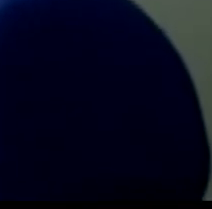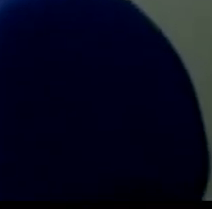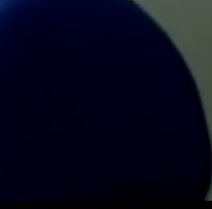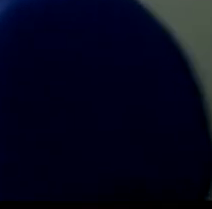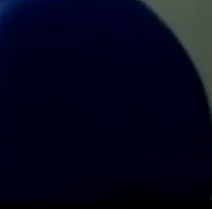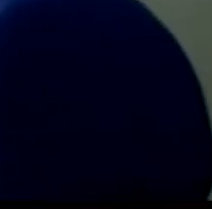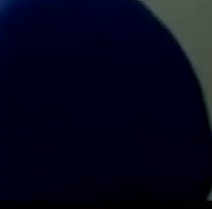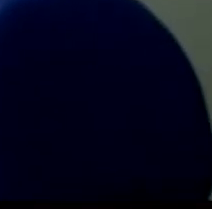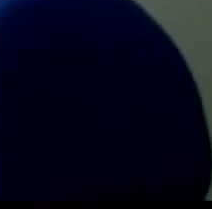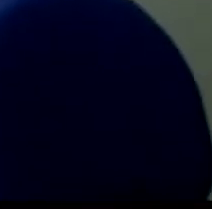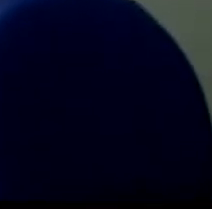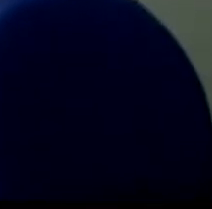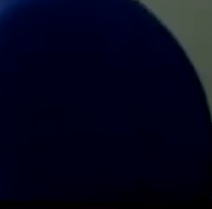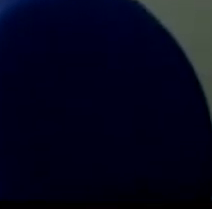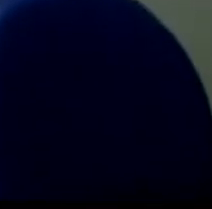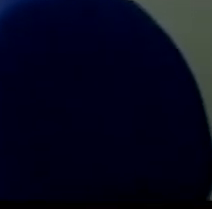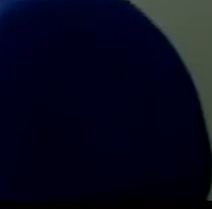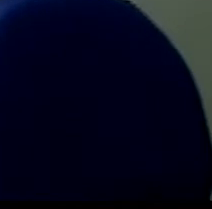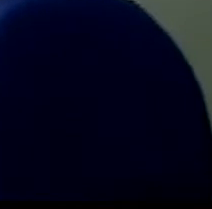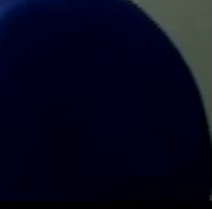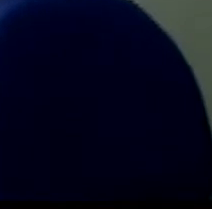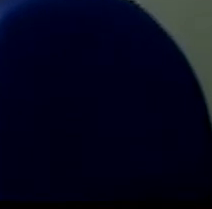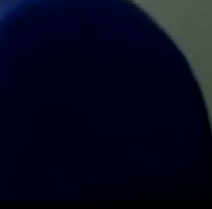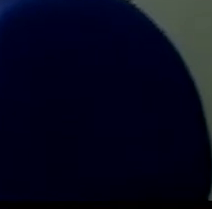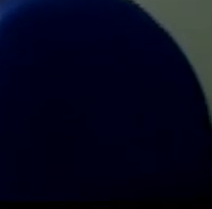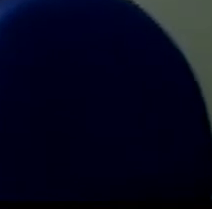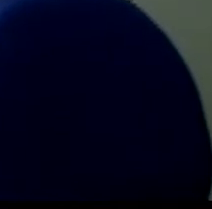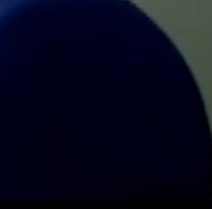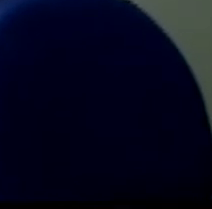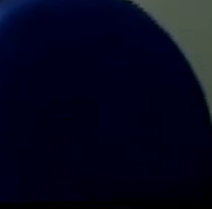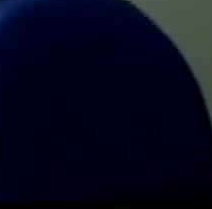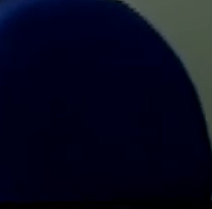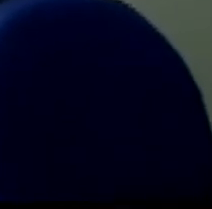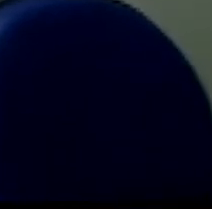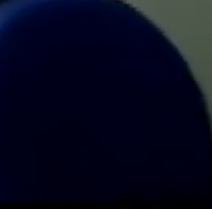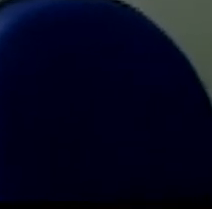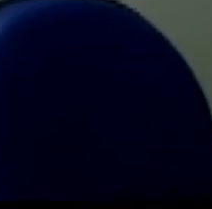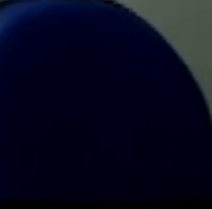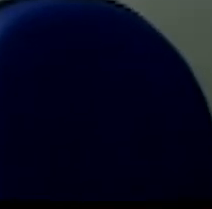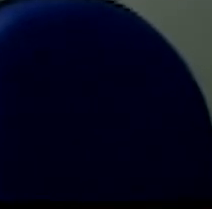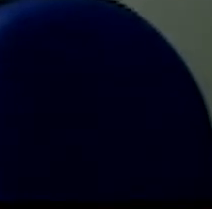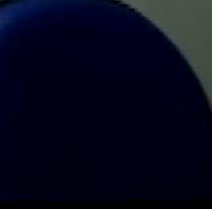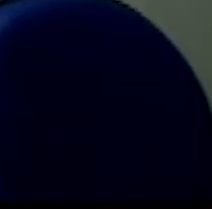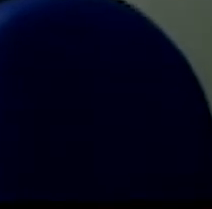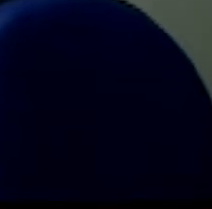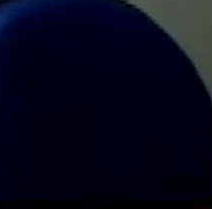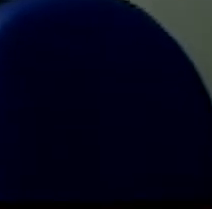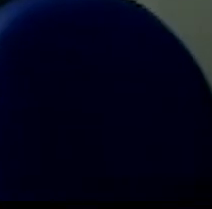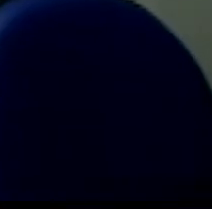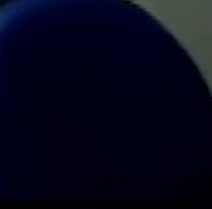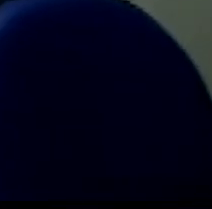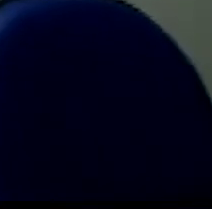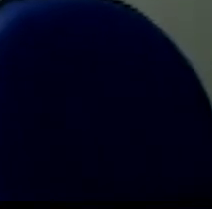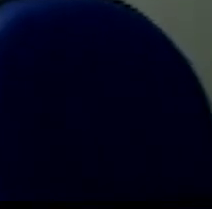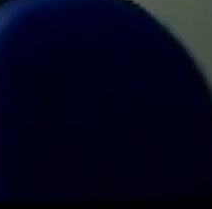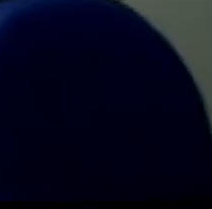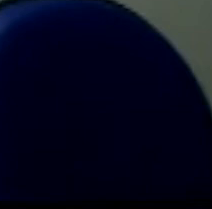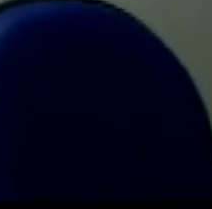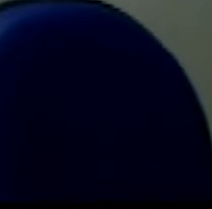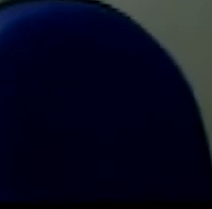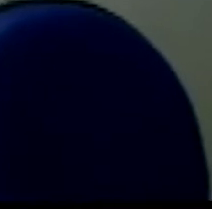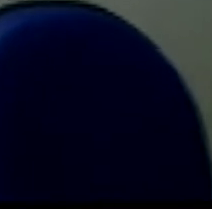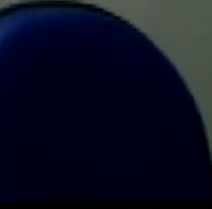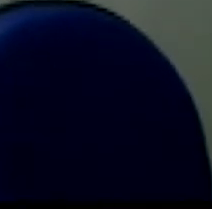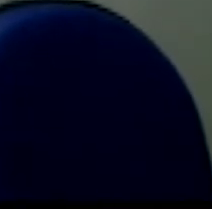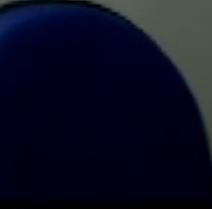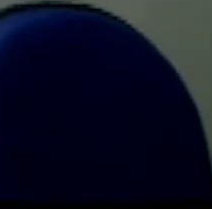público. Este projeto de lei vem para mostrar a necessidade do poder público fazer essa